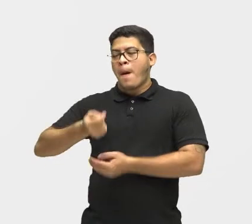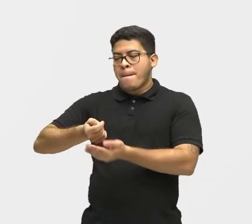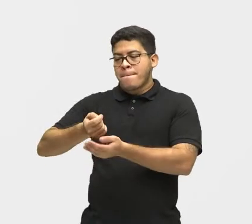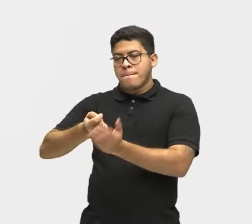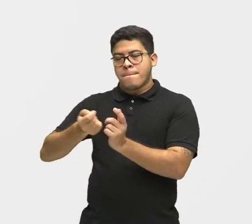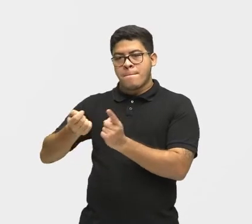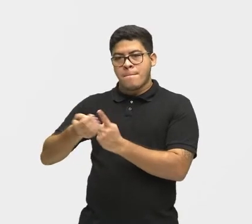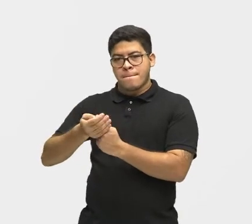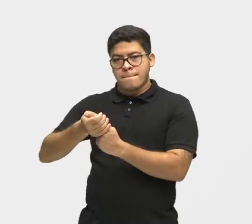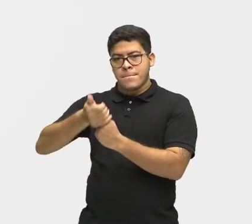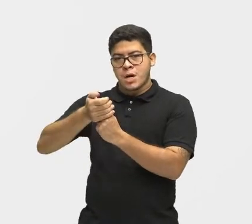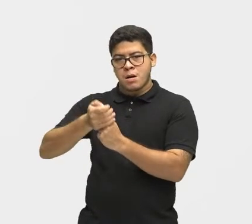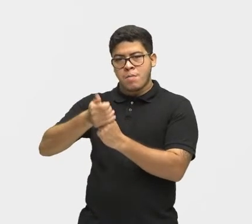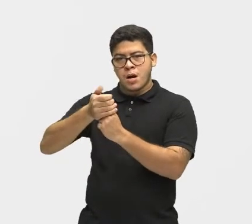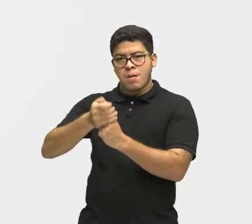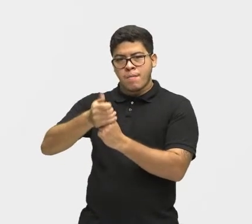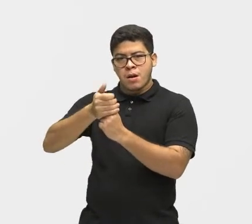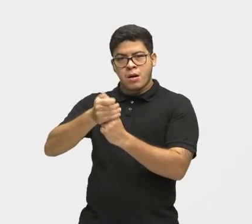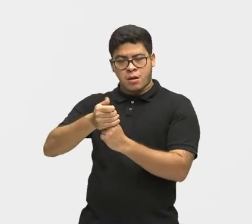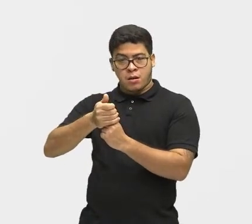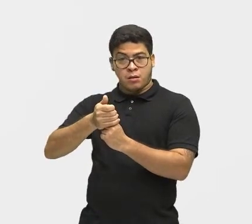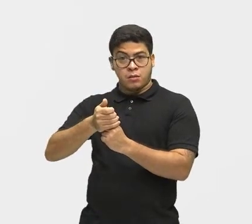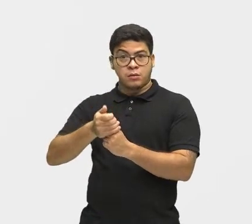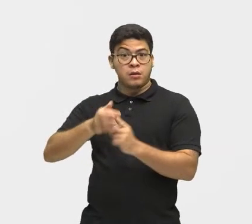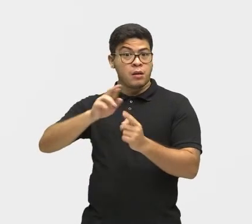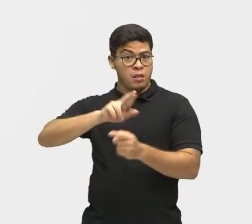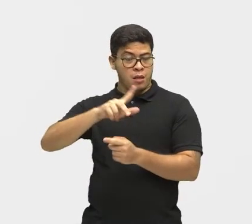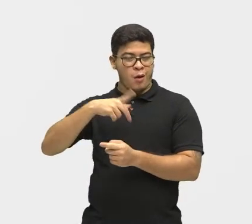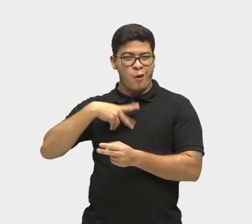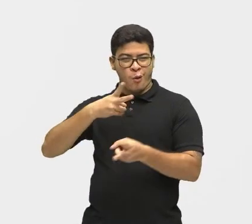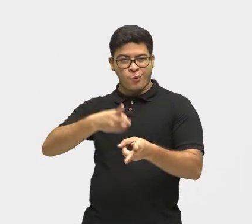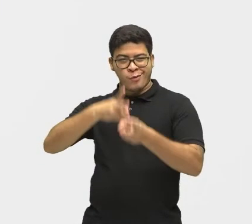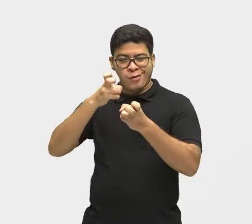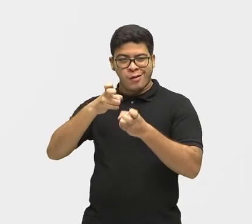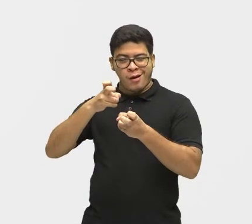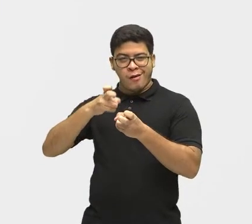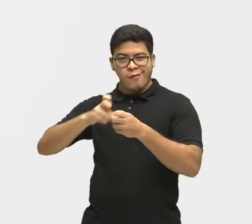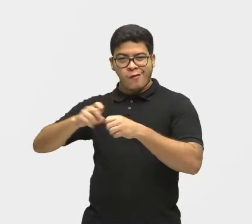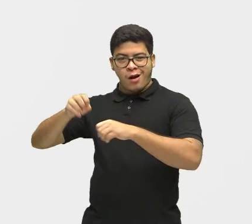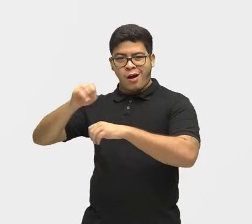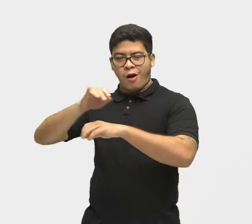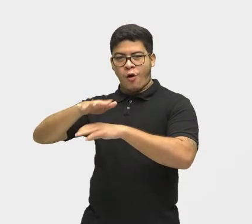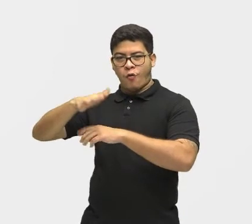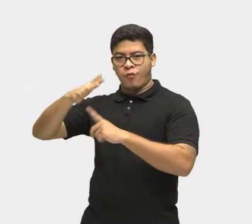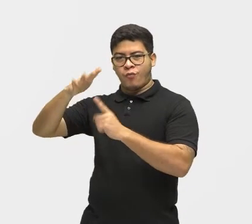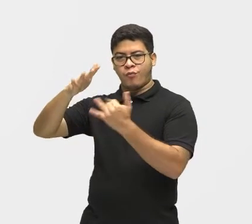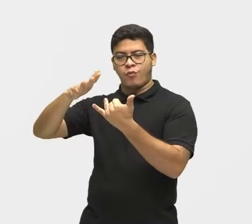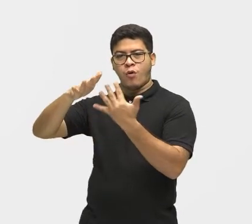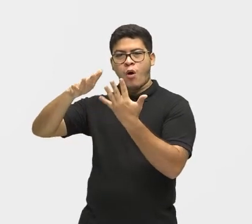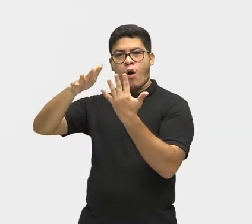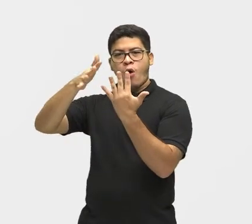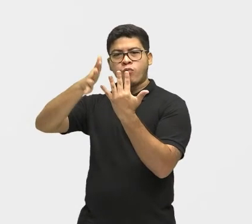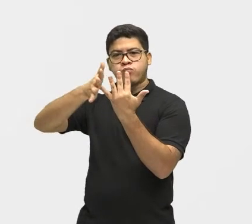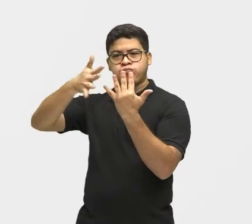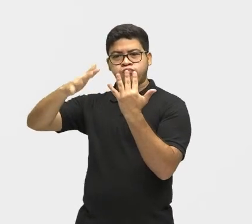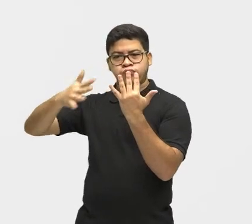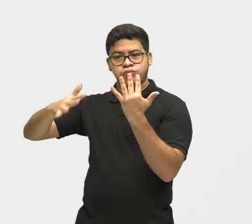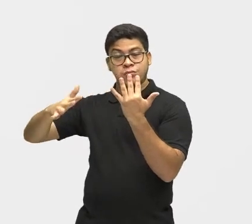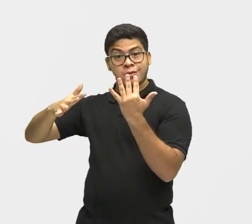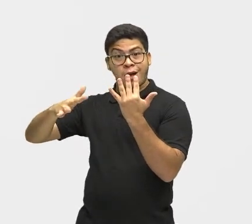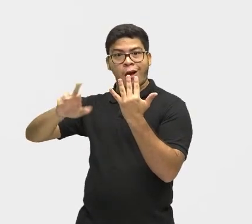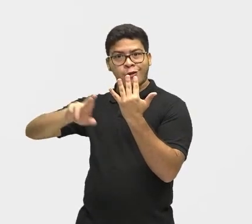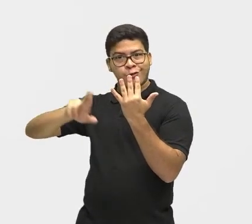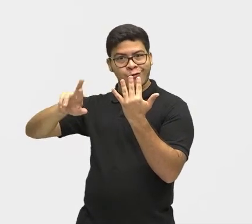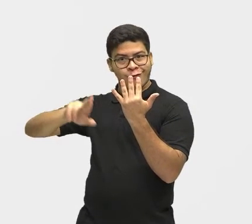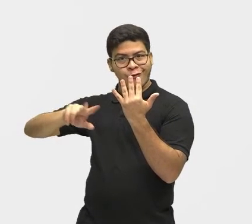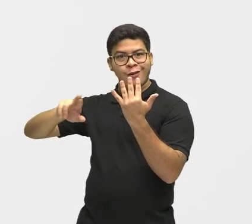são diferenciadas. Você vai ter nervuras diferenciadas nas